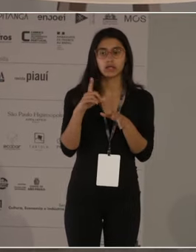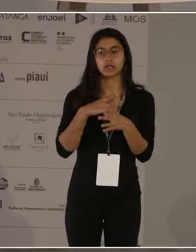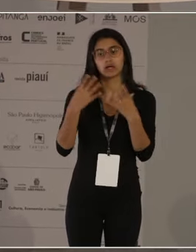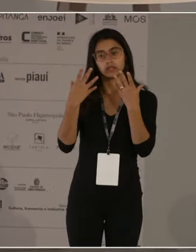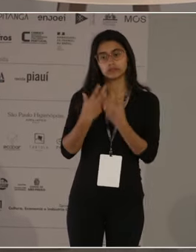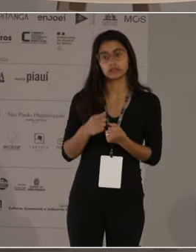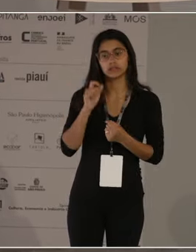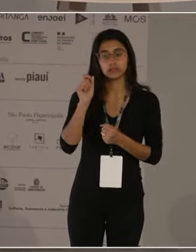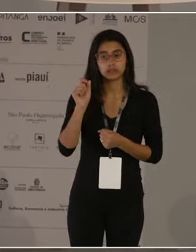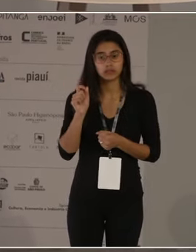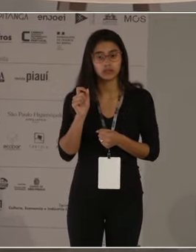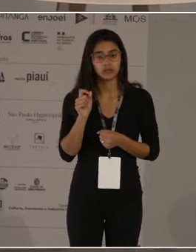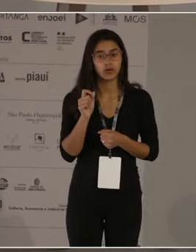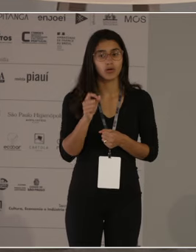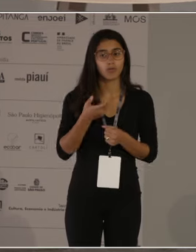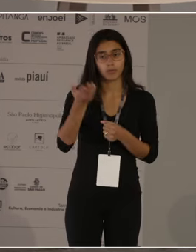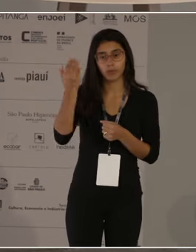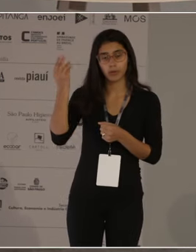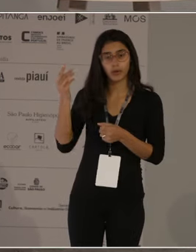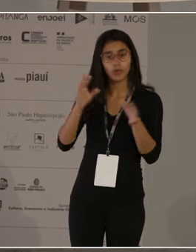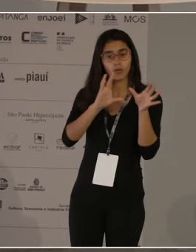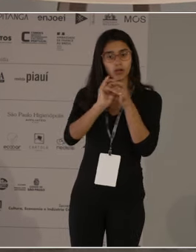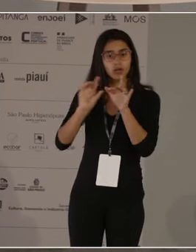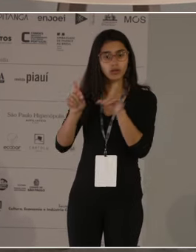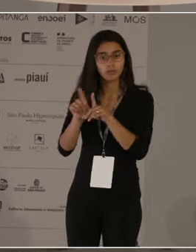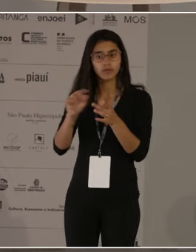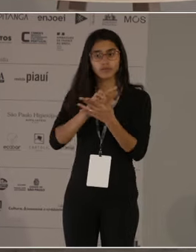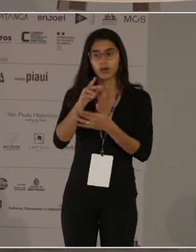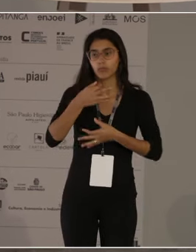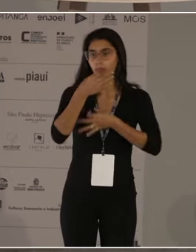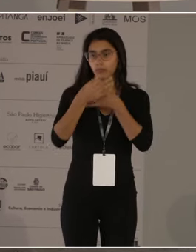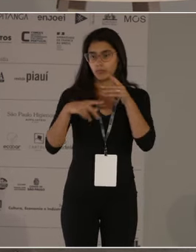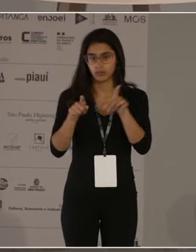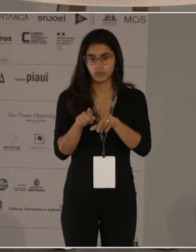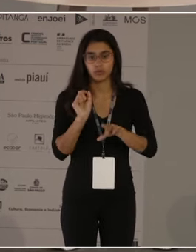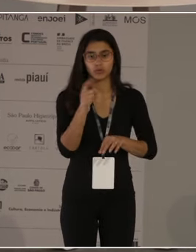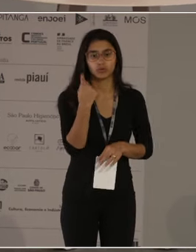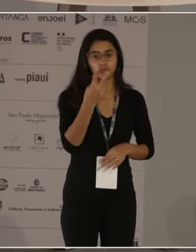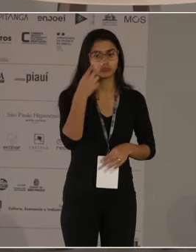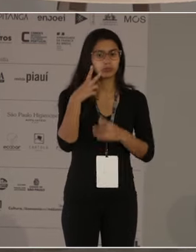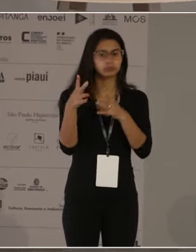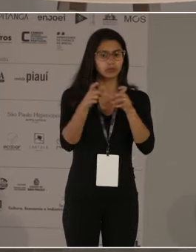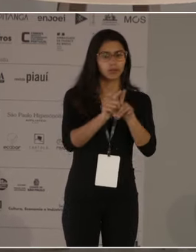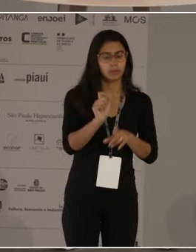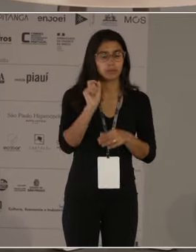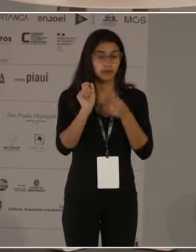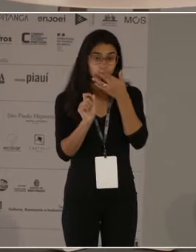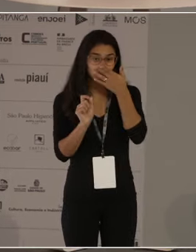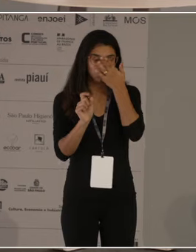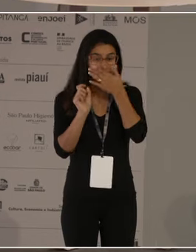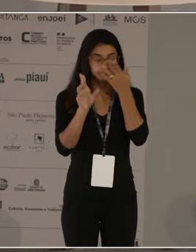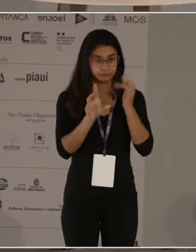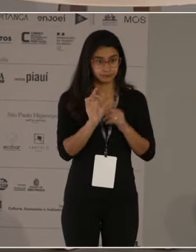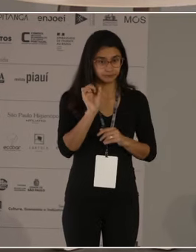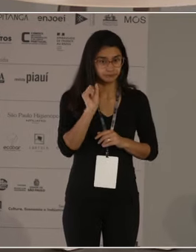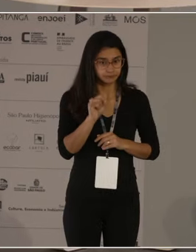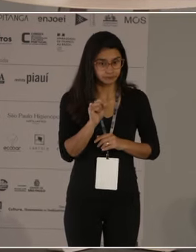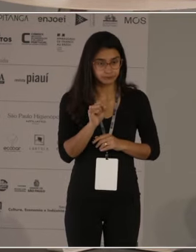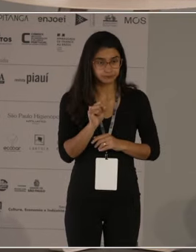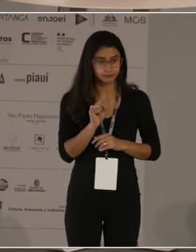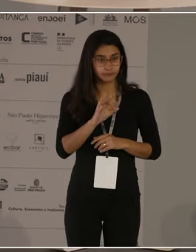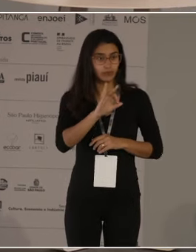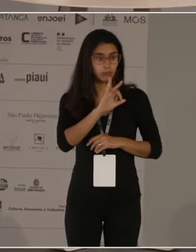permite que os sítios muito antigos sejam contestados por uma série de critérios, né? E o que a gente vê é que se a polícia de Clóvis fosse